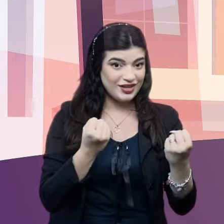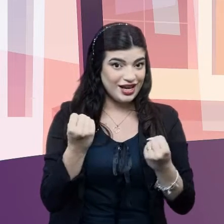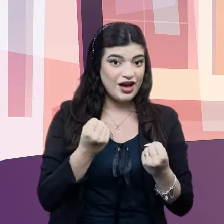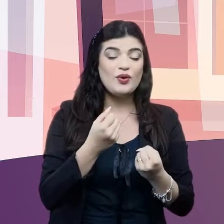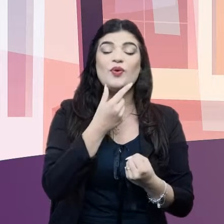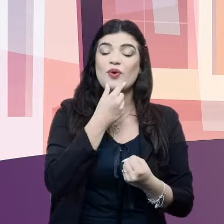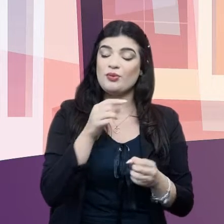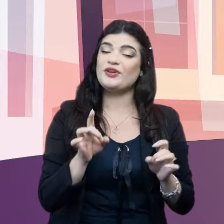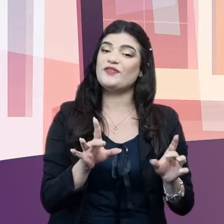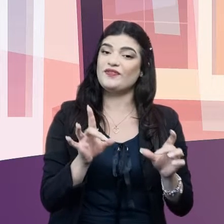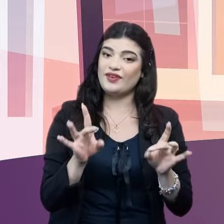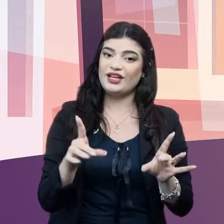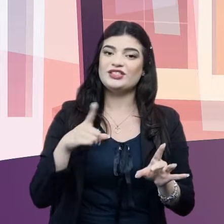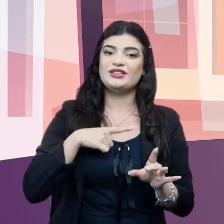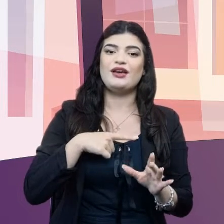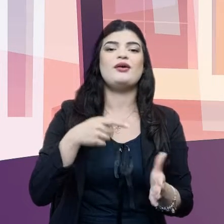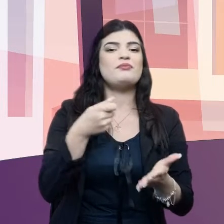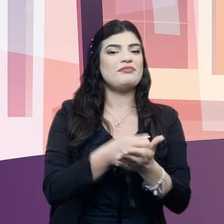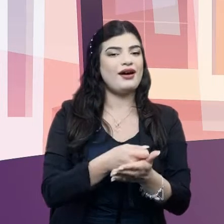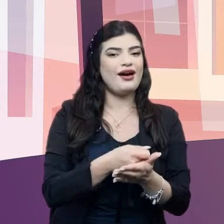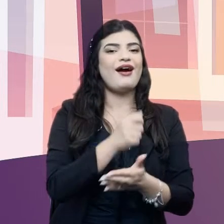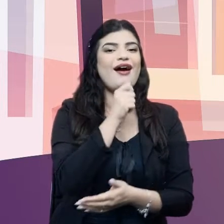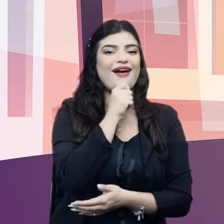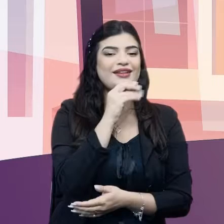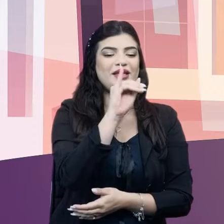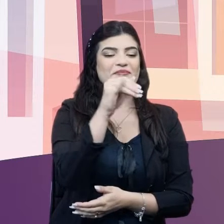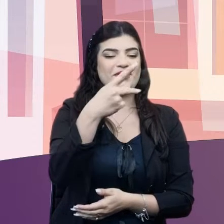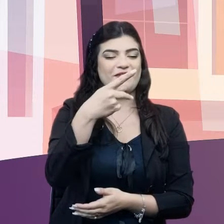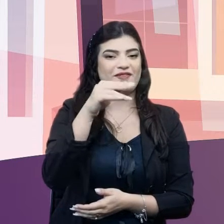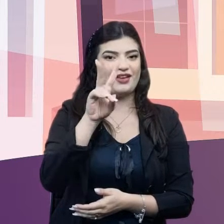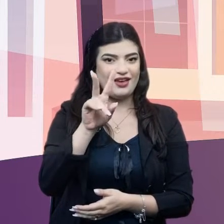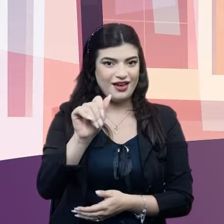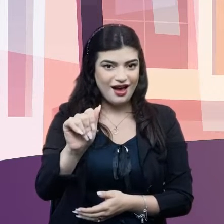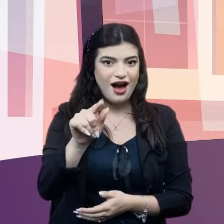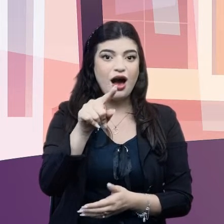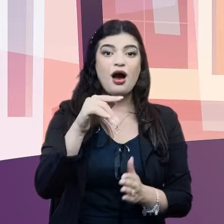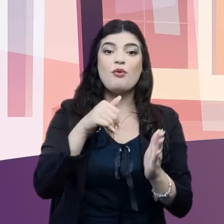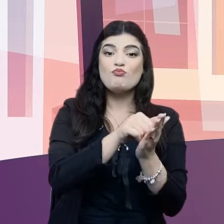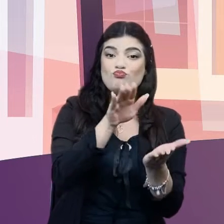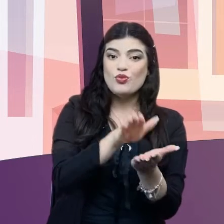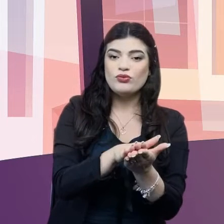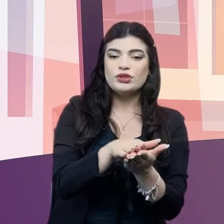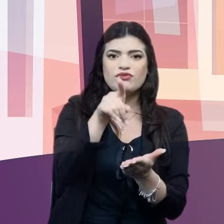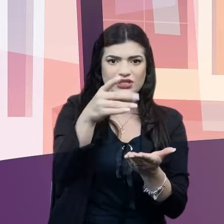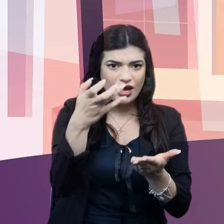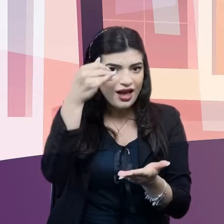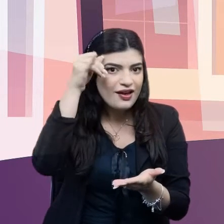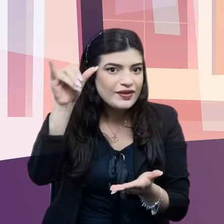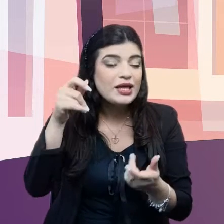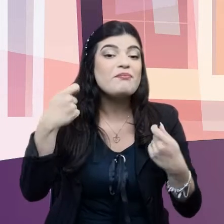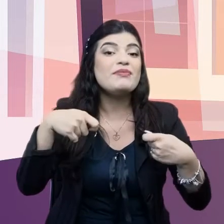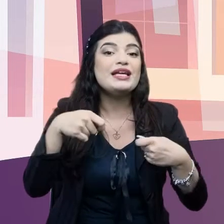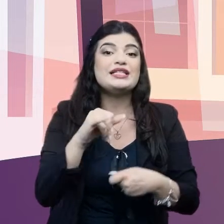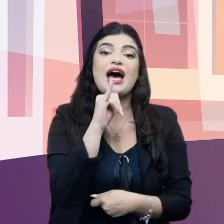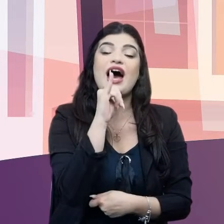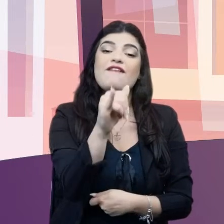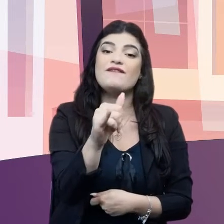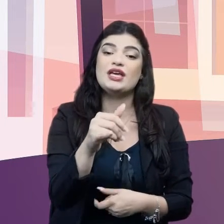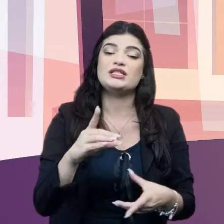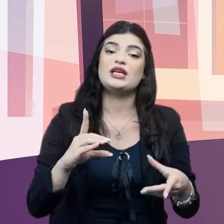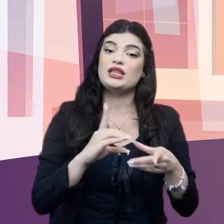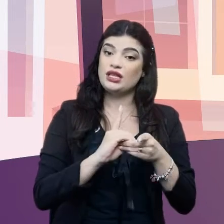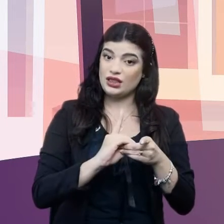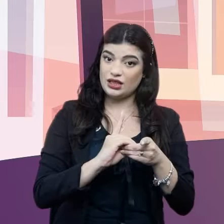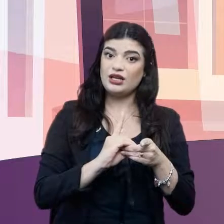o vendedor continua responsável pelo IPVA e multas do veículo. Para evitar isso, basta comunicar a venda ao